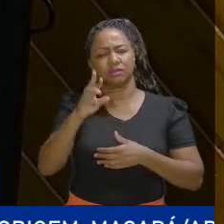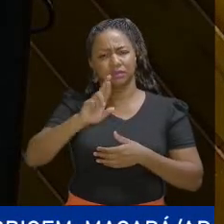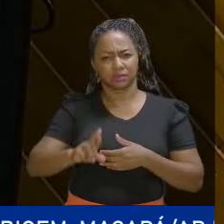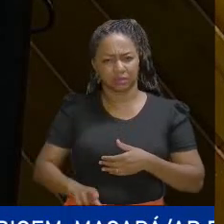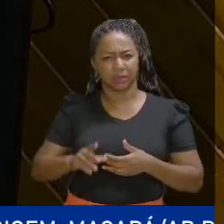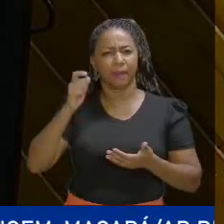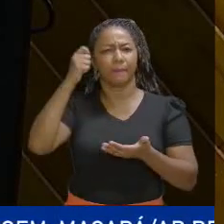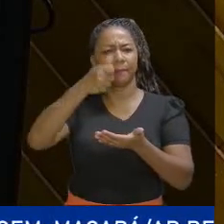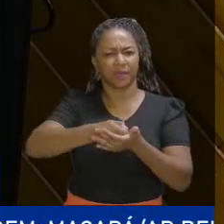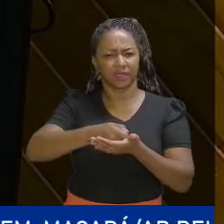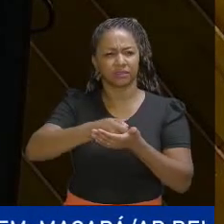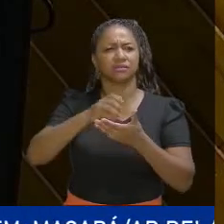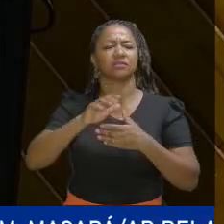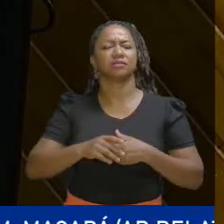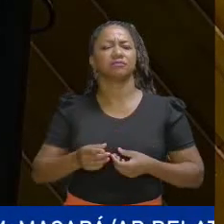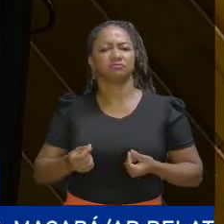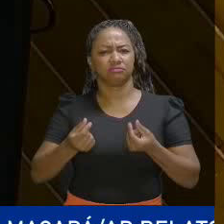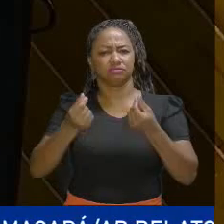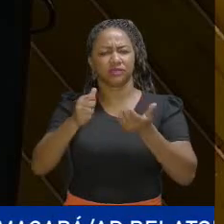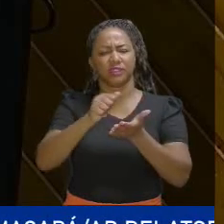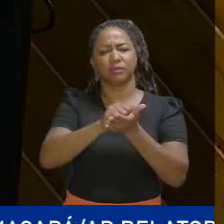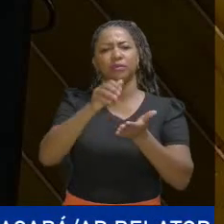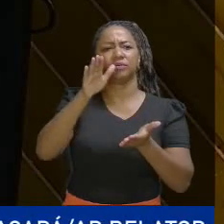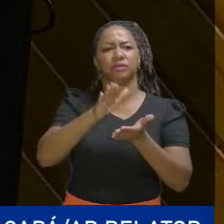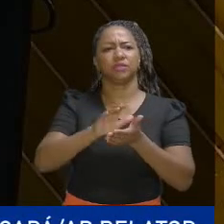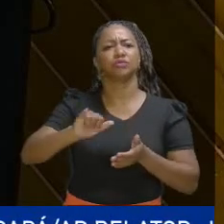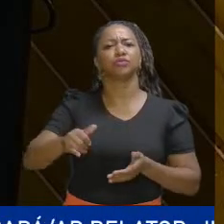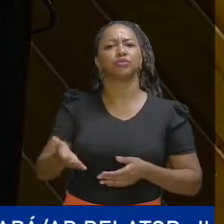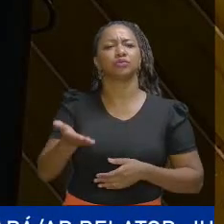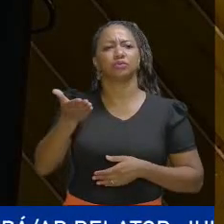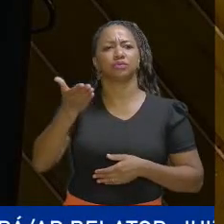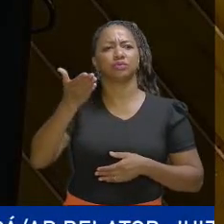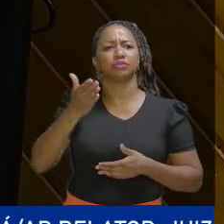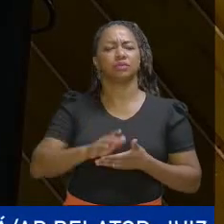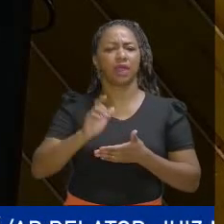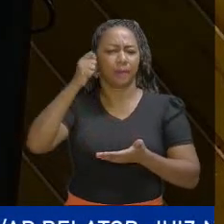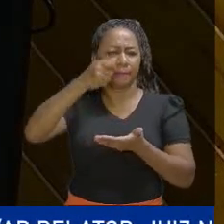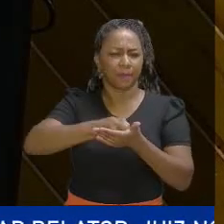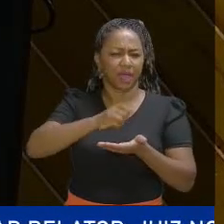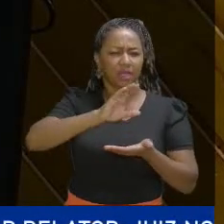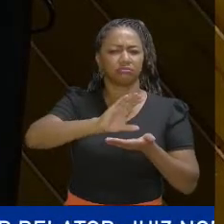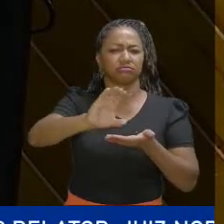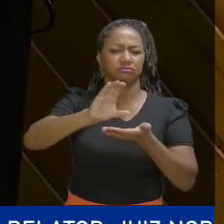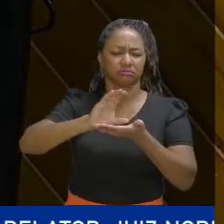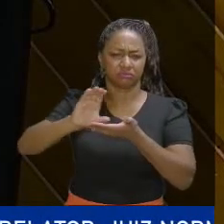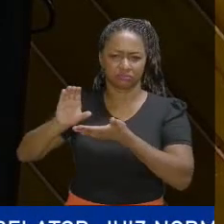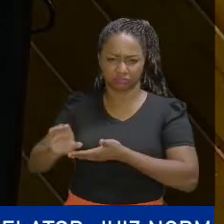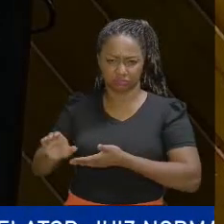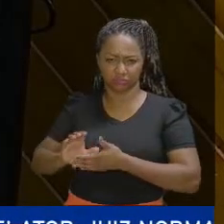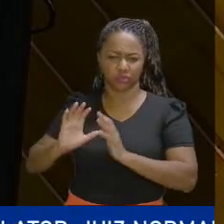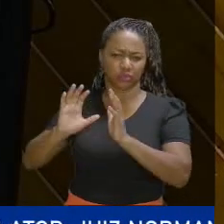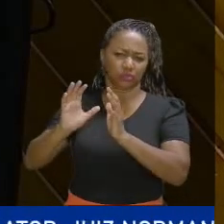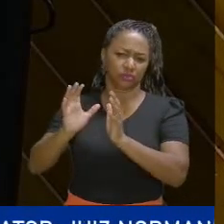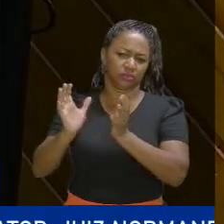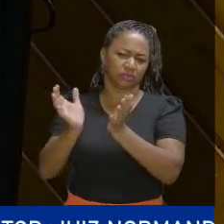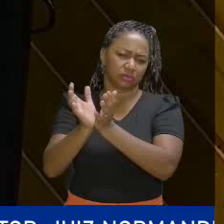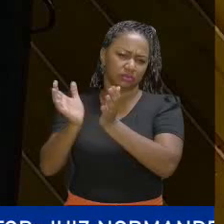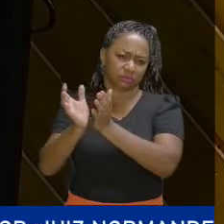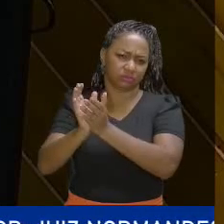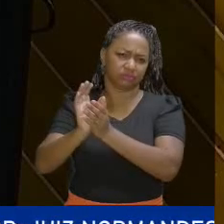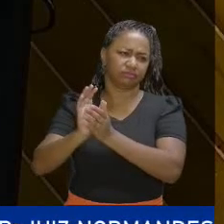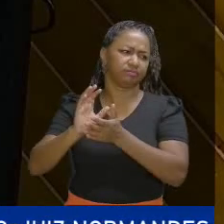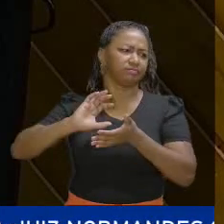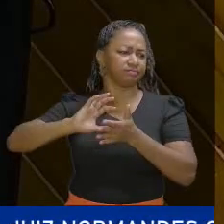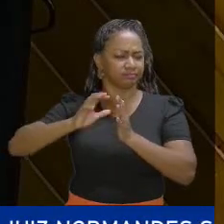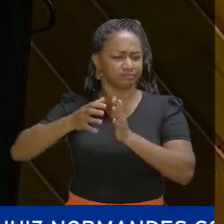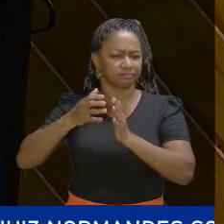de valores com correção monetária, multa e juros pagos com despesas realizadas com o fundo partidário. Observa